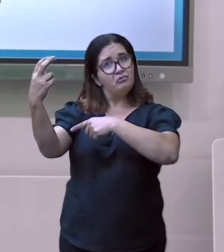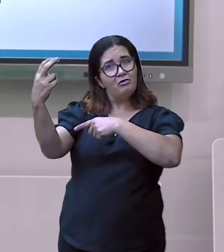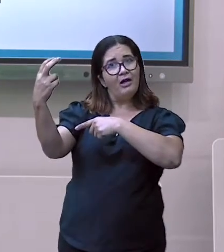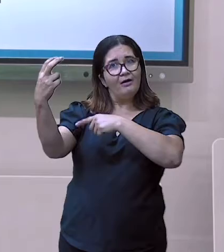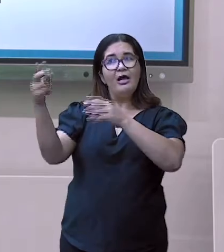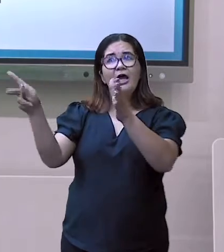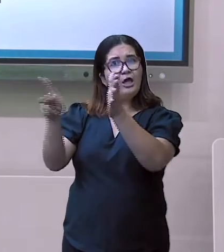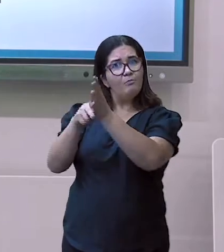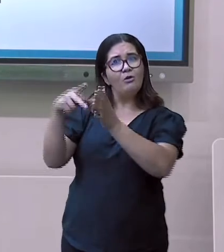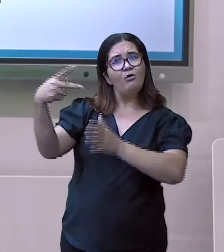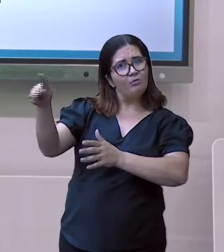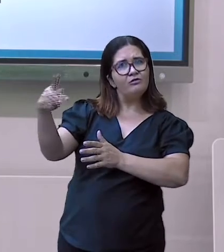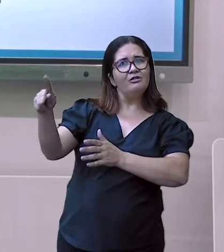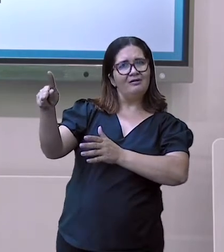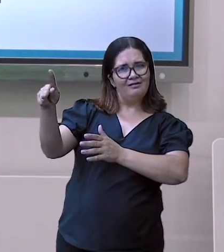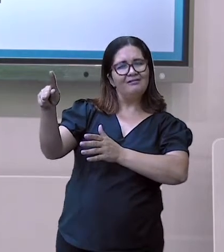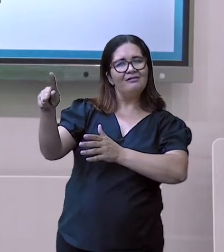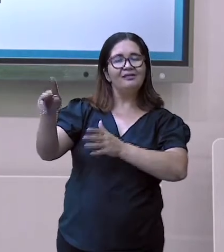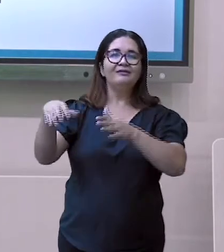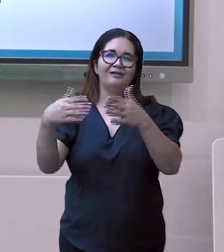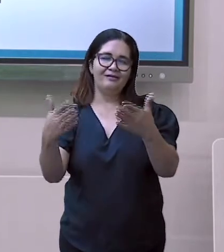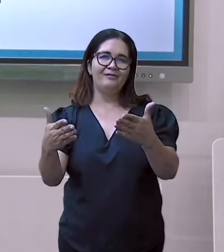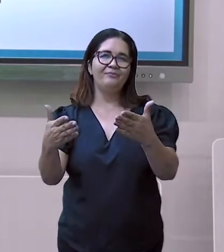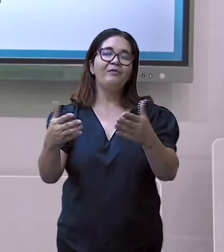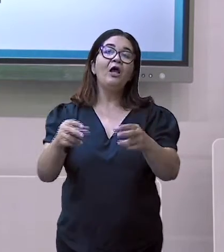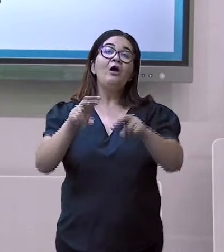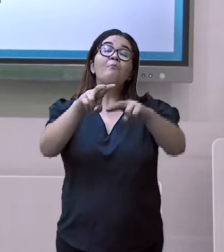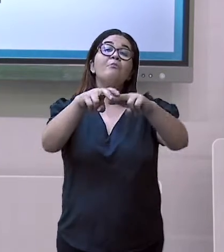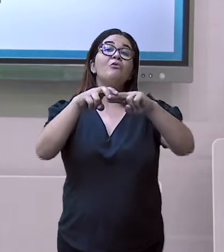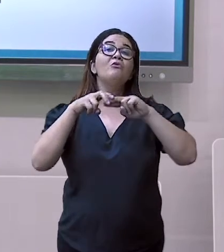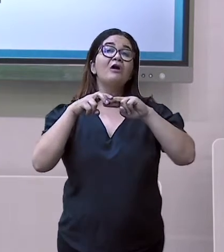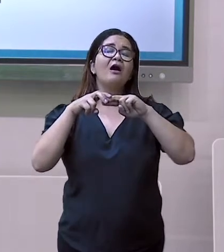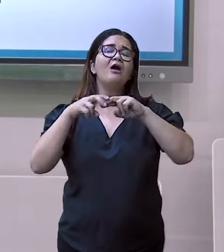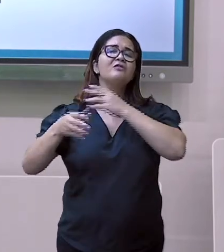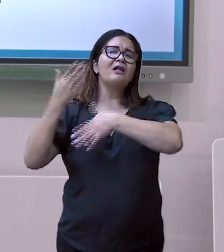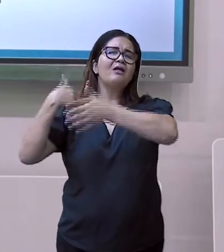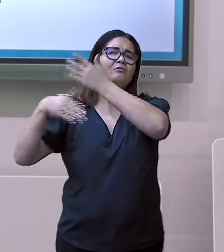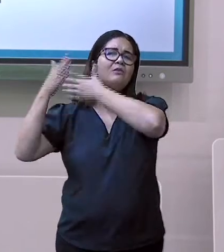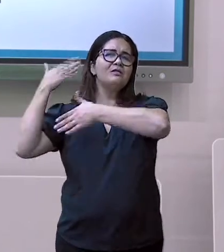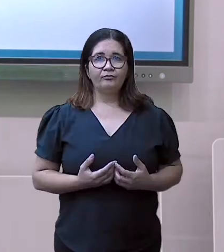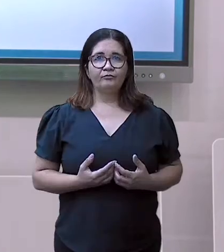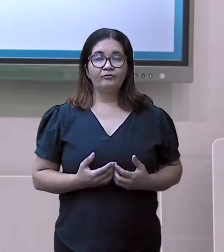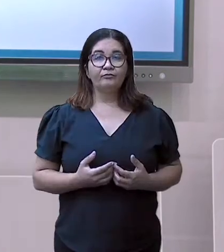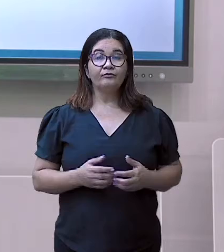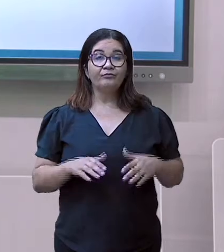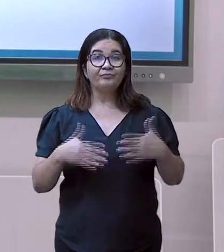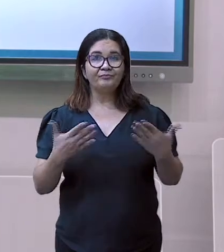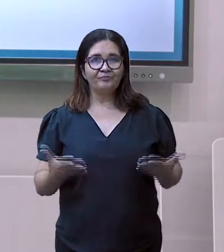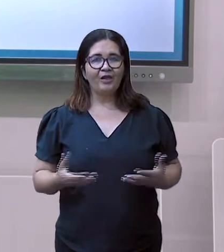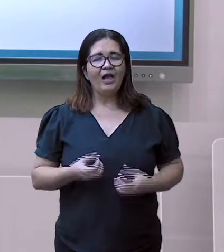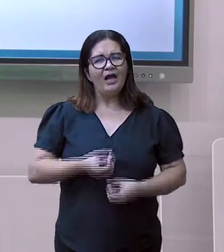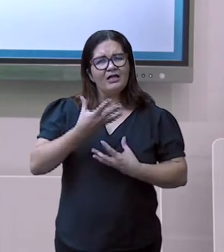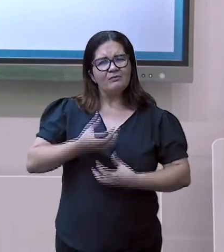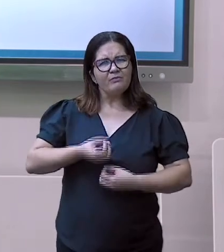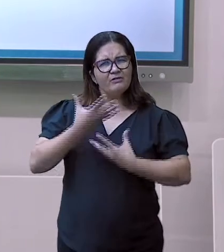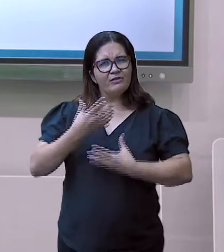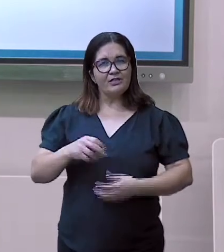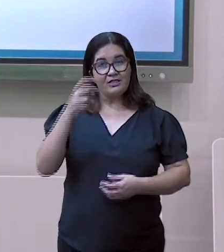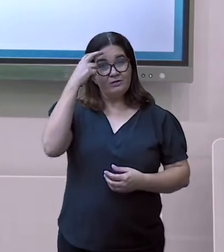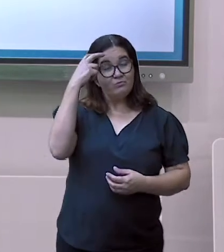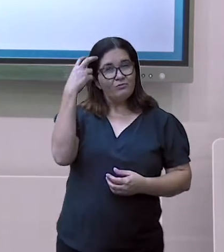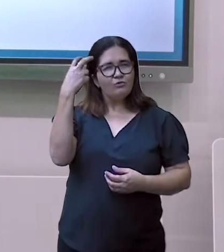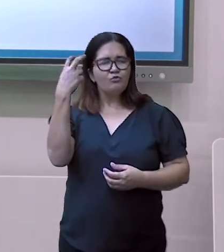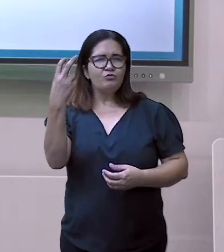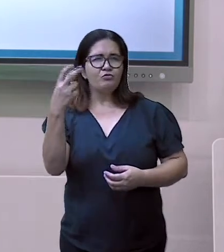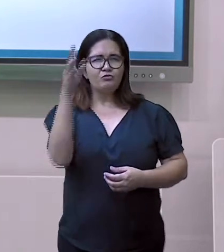da cultura, um traço, né? E assim sucessivamente. Entre as manifestações